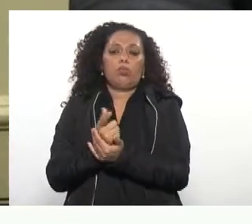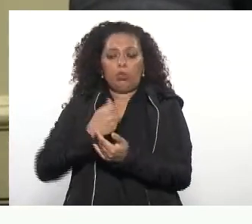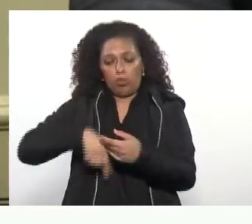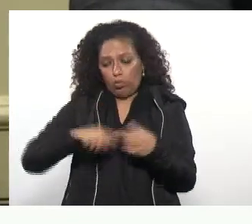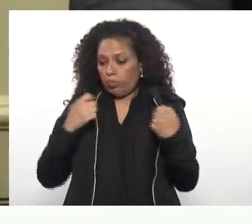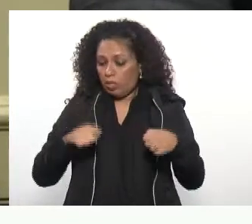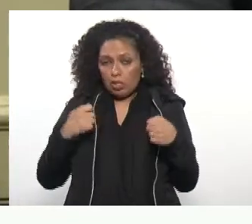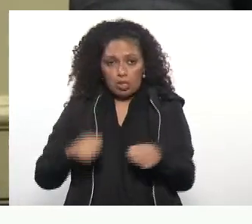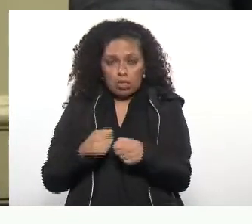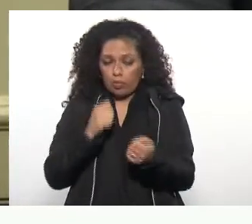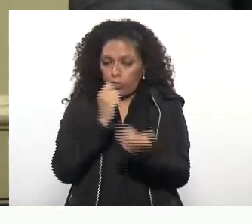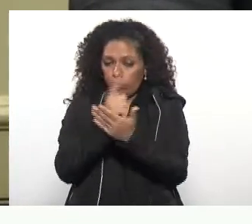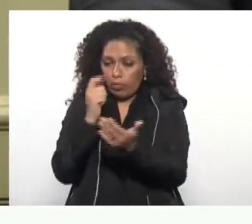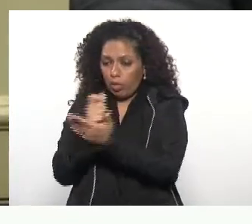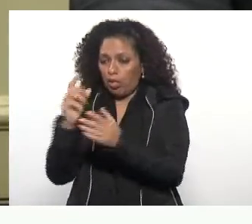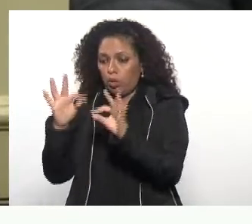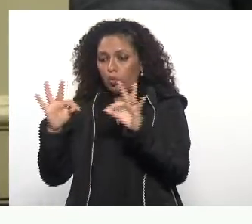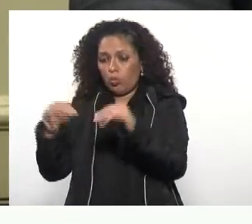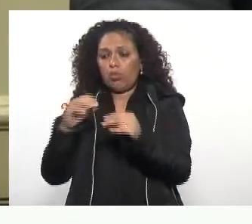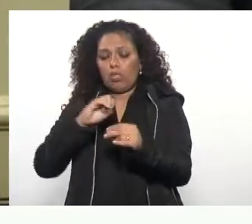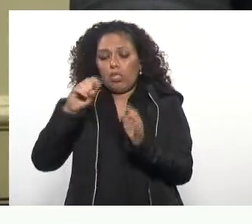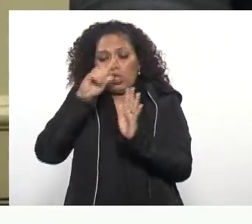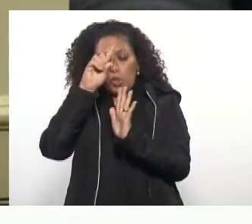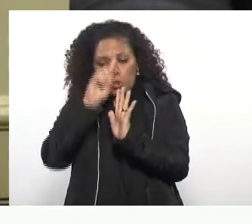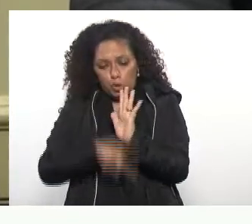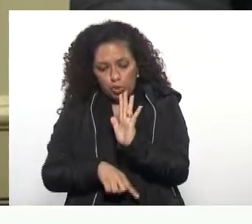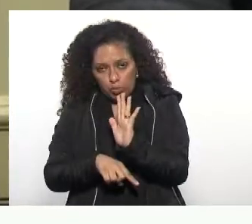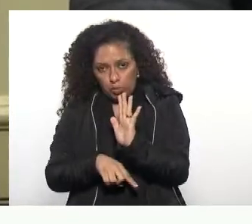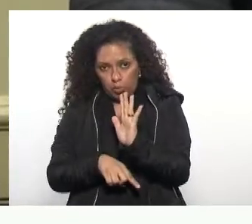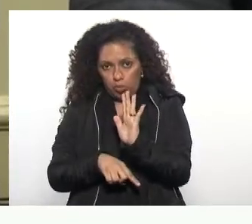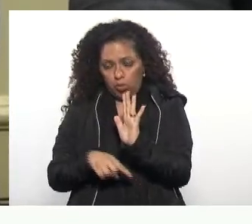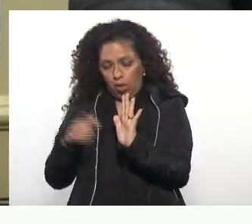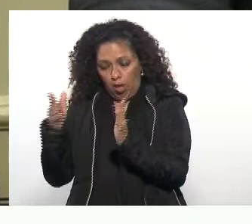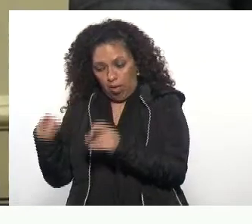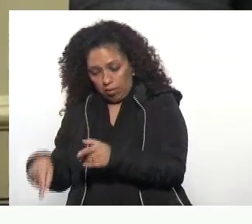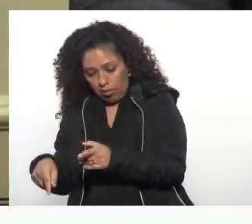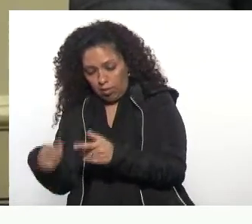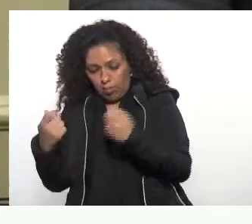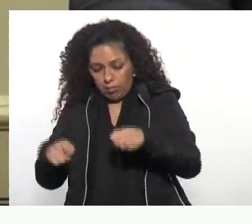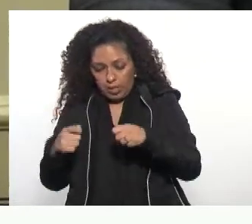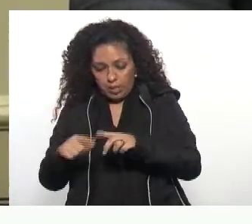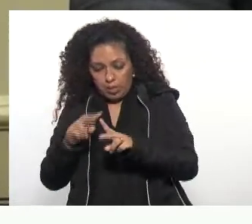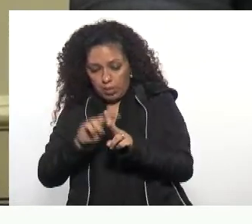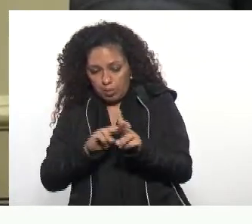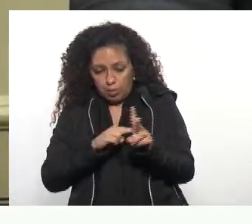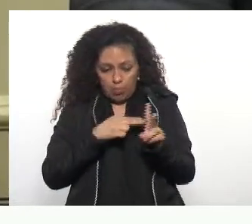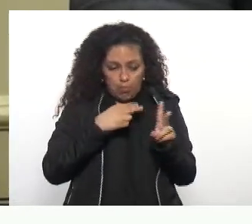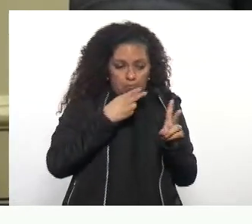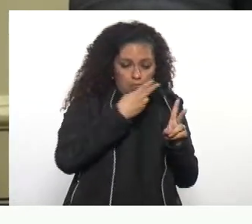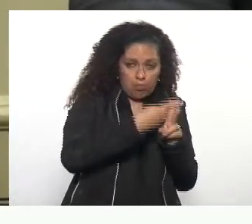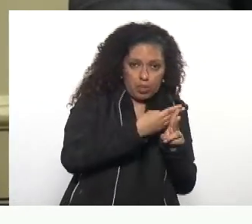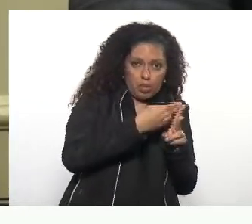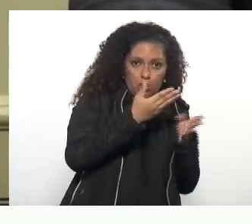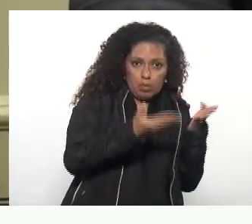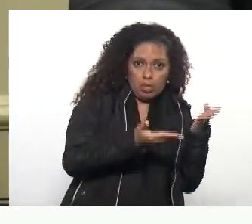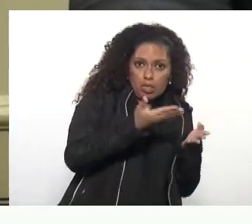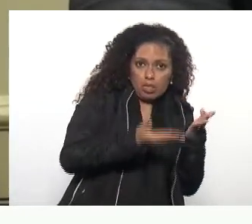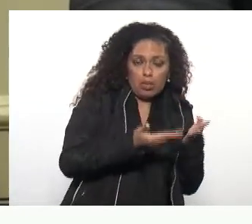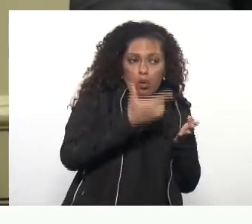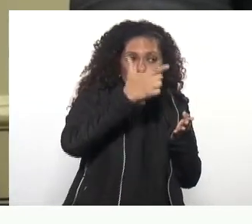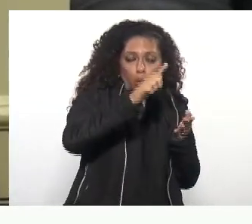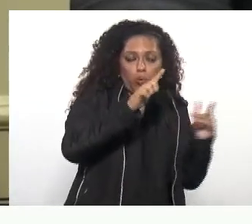feito tudo. Então, obviamente, se você diminui uma renda aqui, você precisa ter um outro reequilíbrio. Ou então você